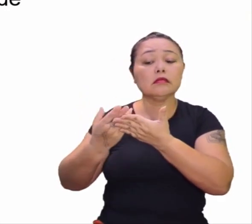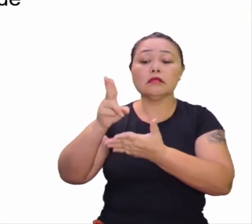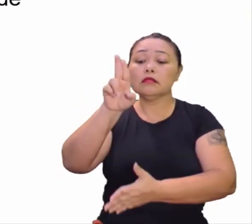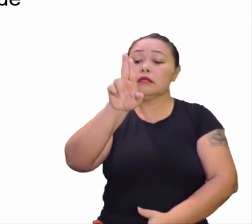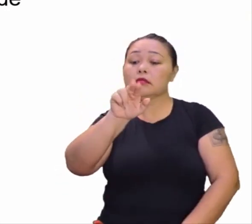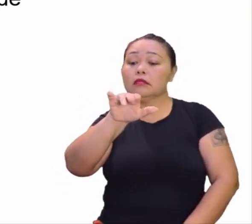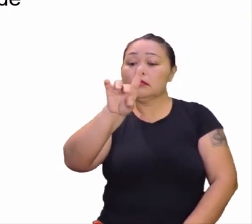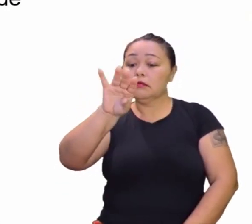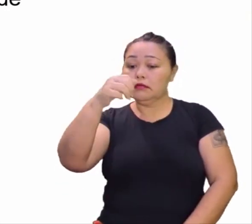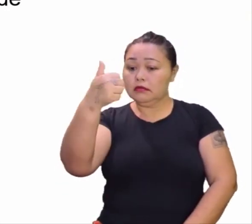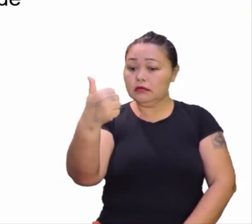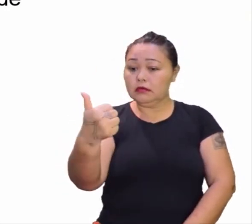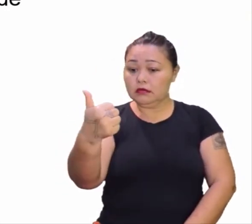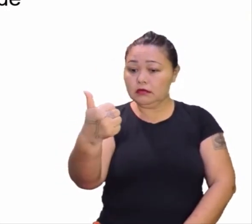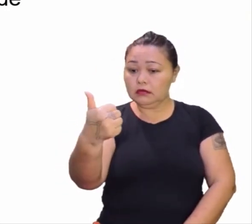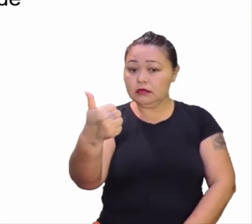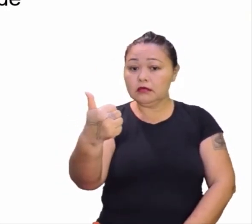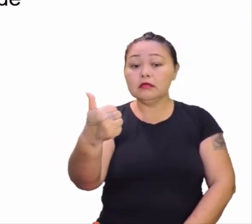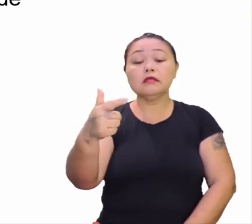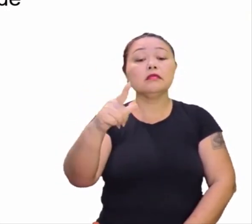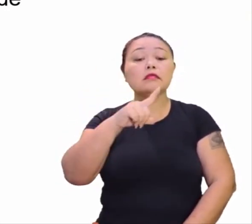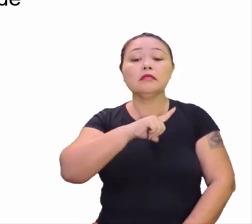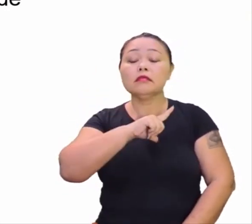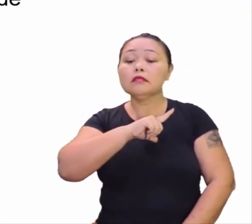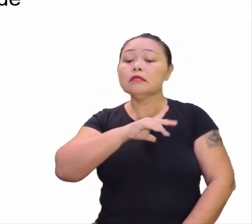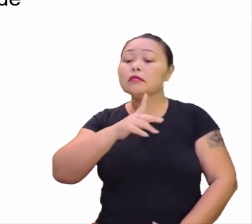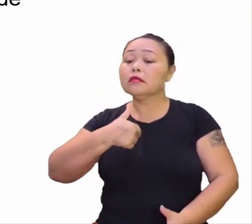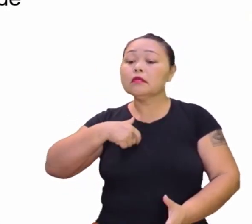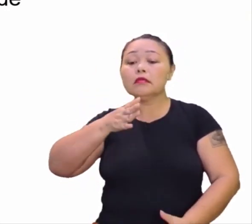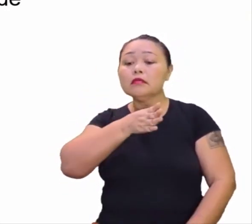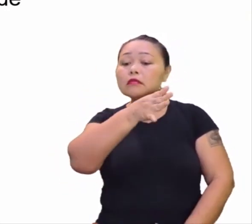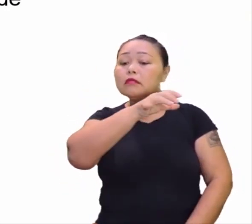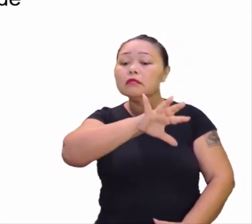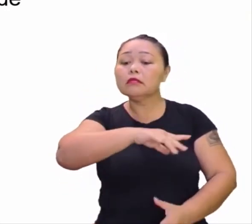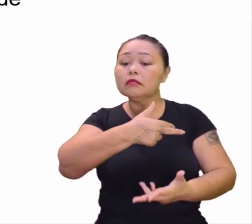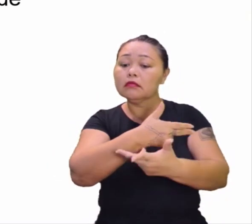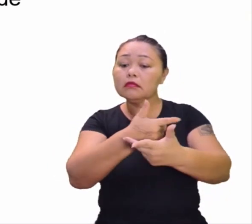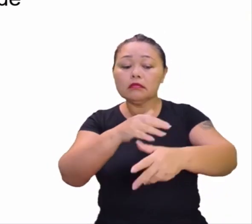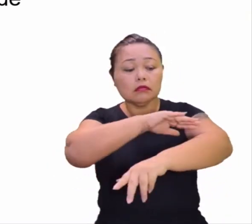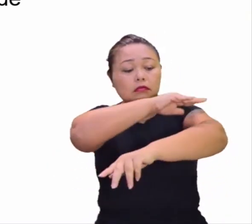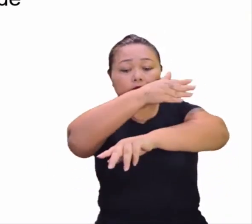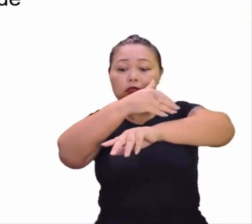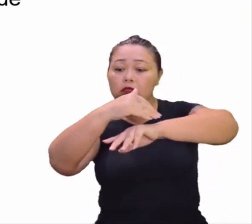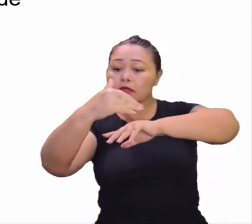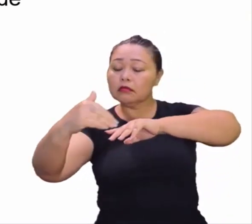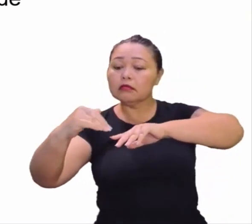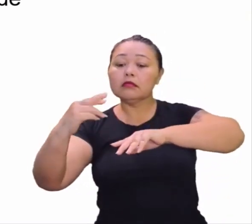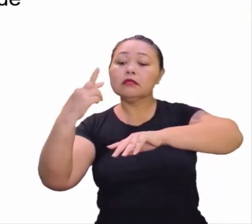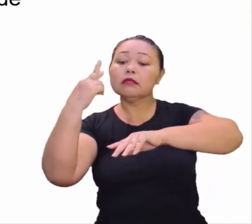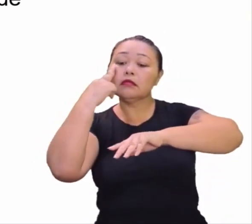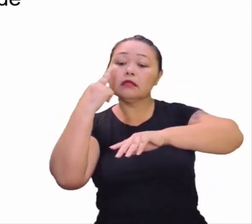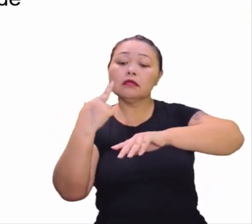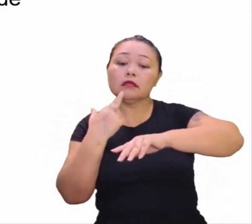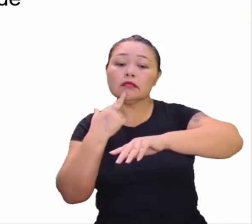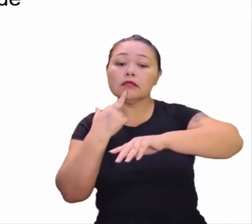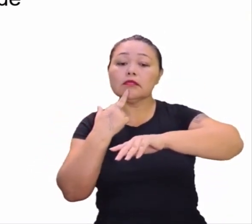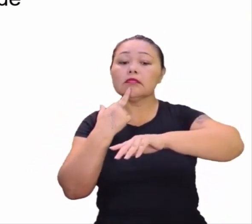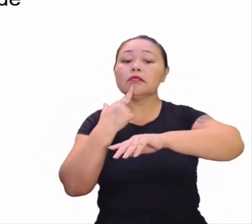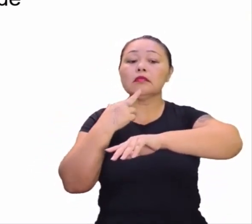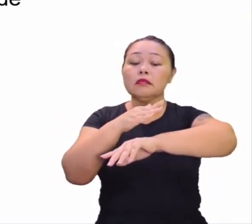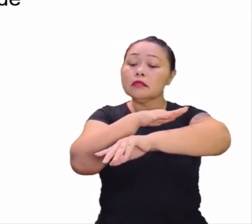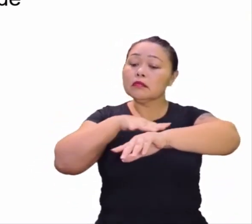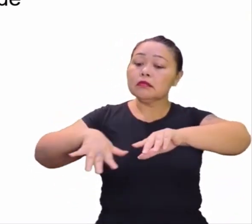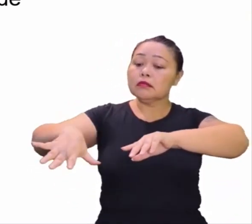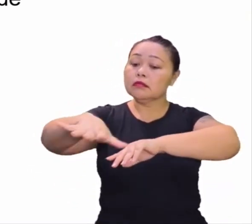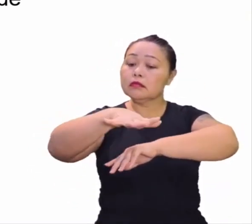unidade 1, nós veremos a questão dos aspectos físicos de Rondônia. Muito bem. A questão da situação